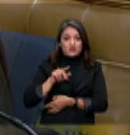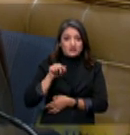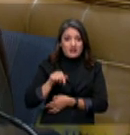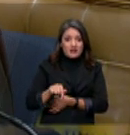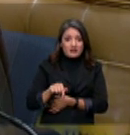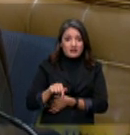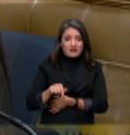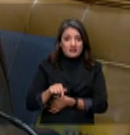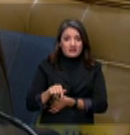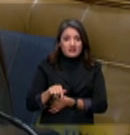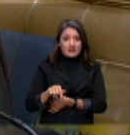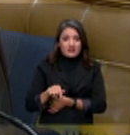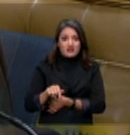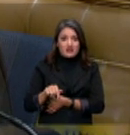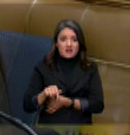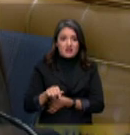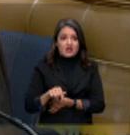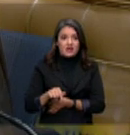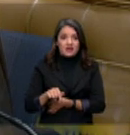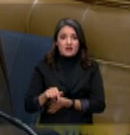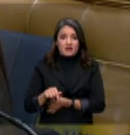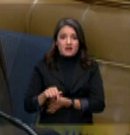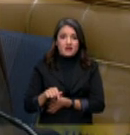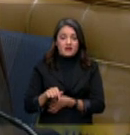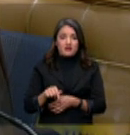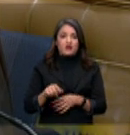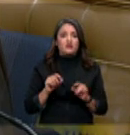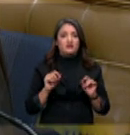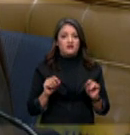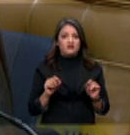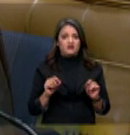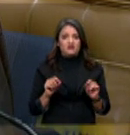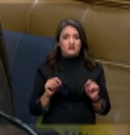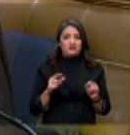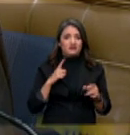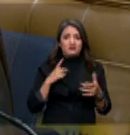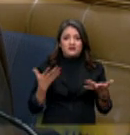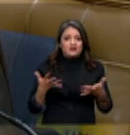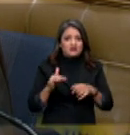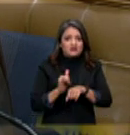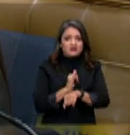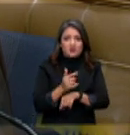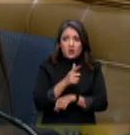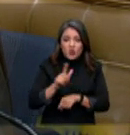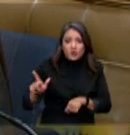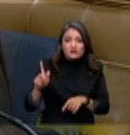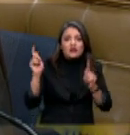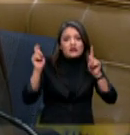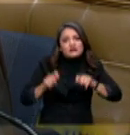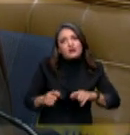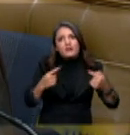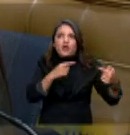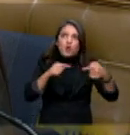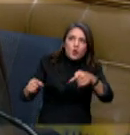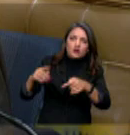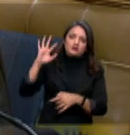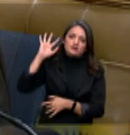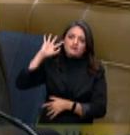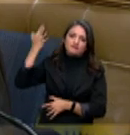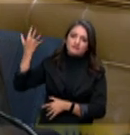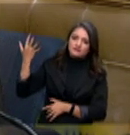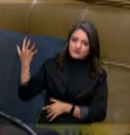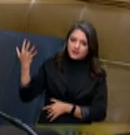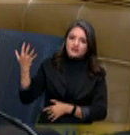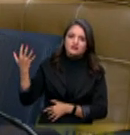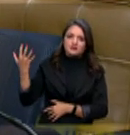sucedâneo recursal, especialmente quando existe meio judicial próprio para impugnar determinada decisão